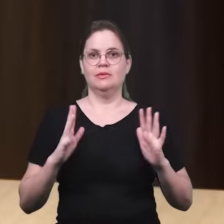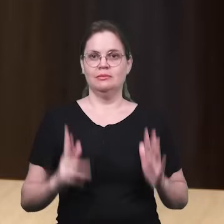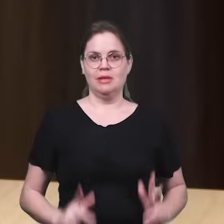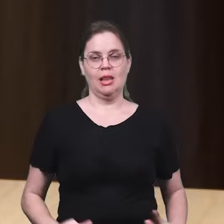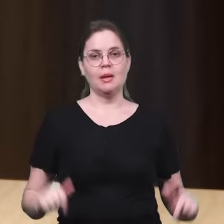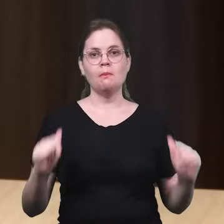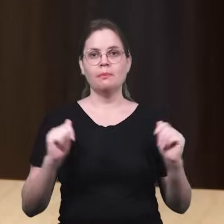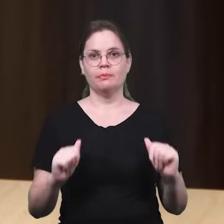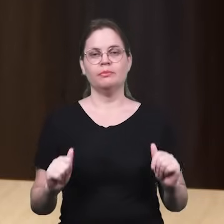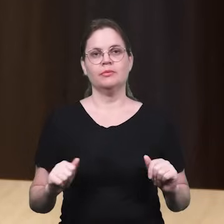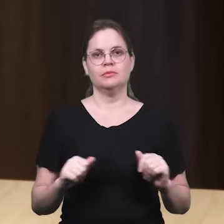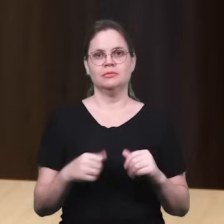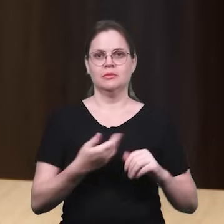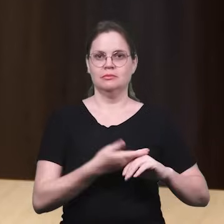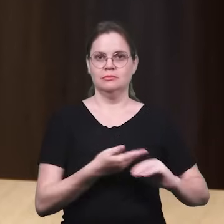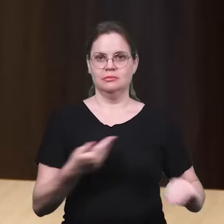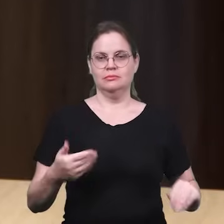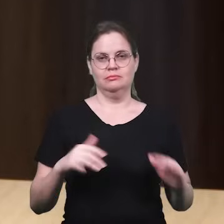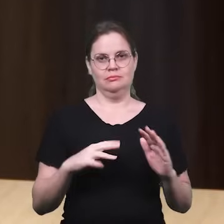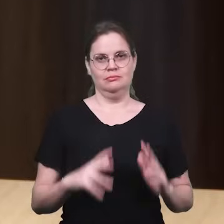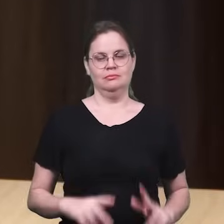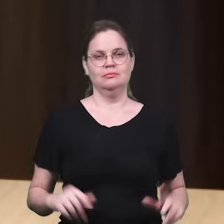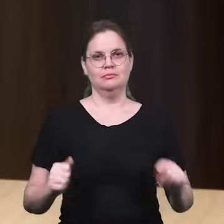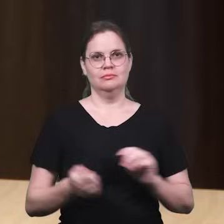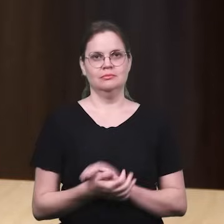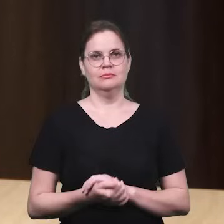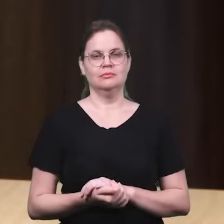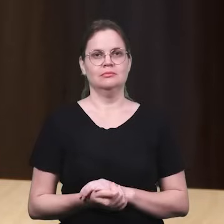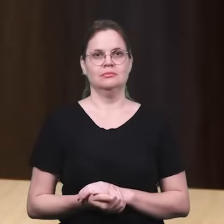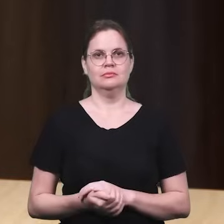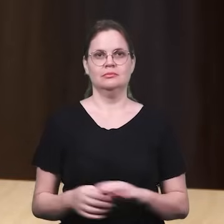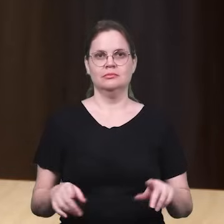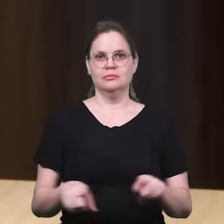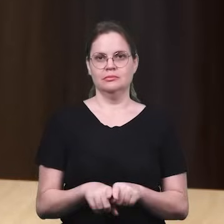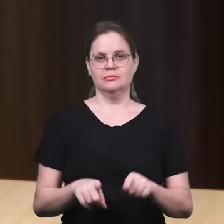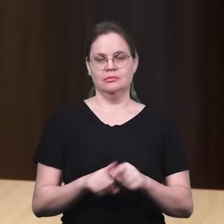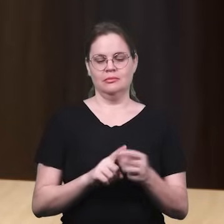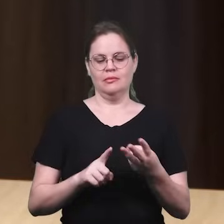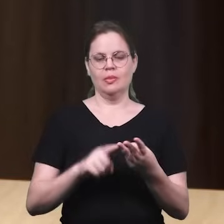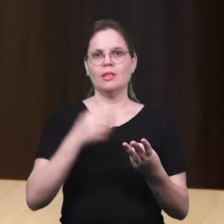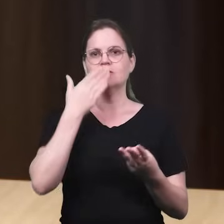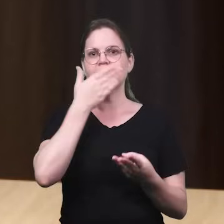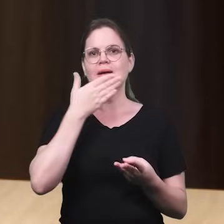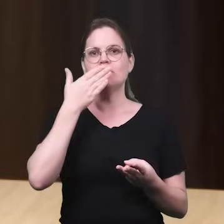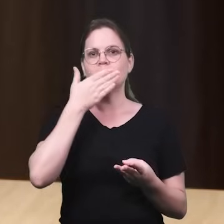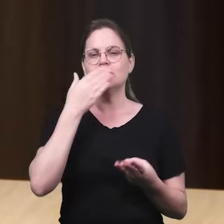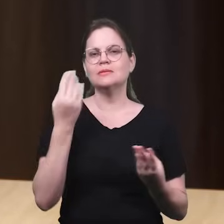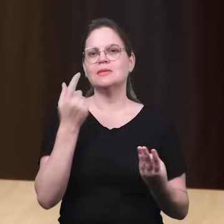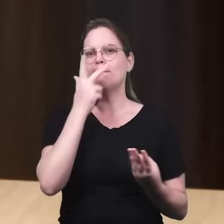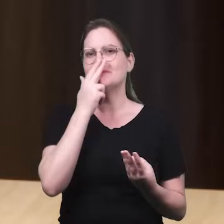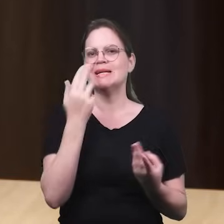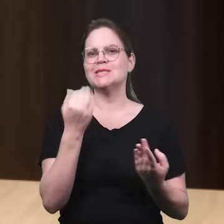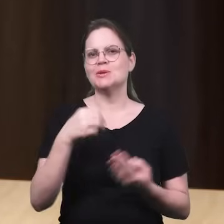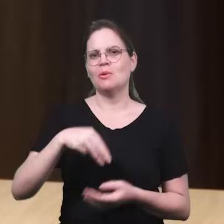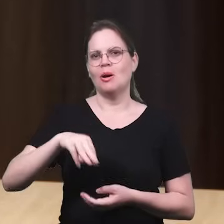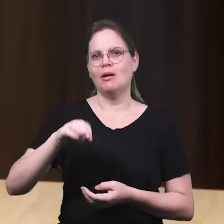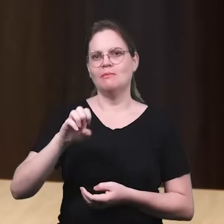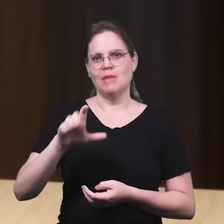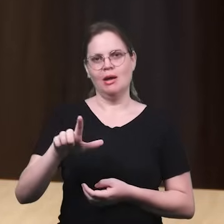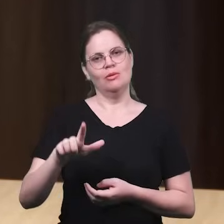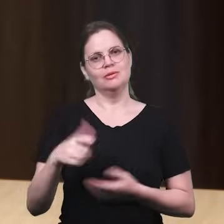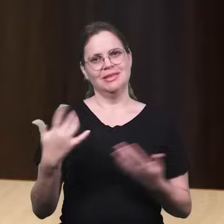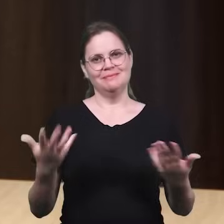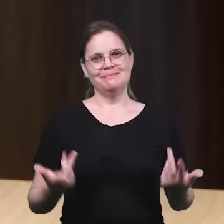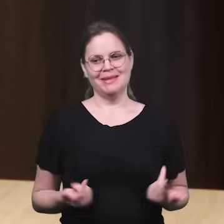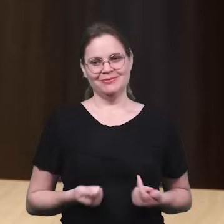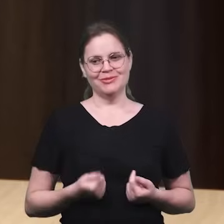palavra de Deus, né? Da santidade. Um alimento puro. Exatamente. E o sabor dele? Bolos de mel. Coisa maravilhosa,